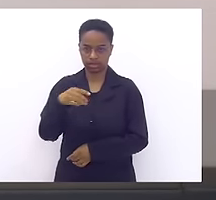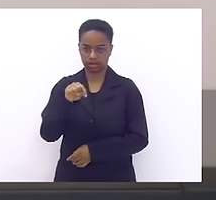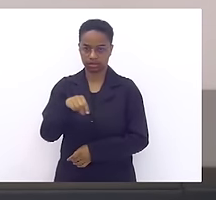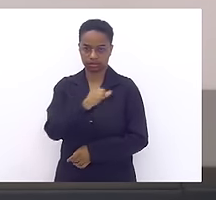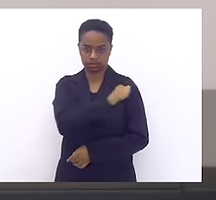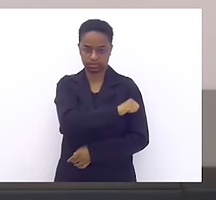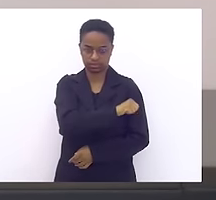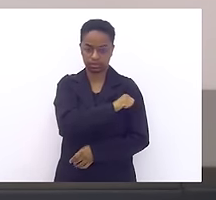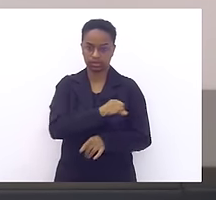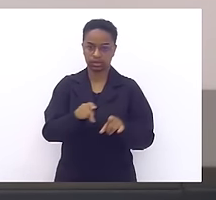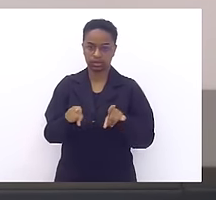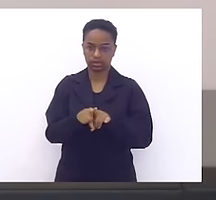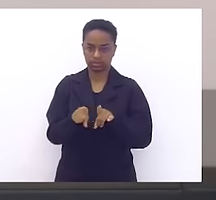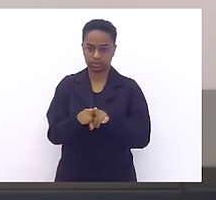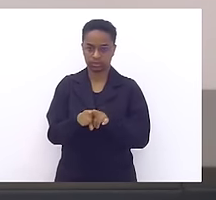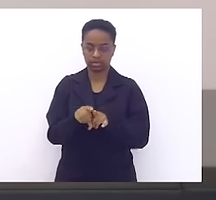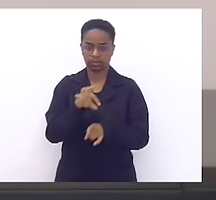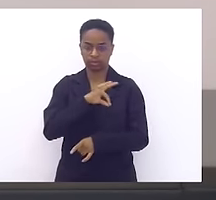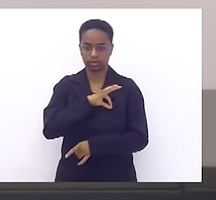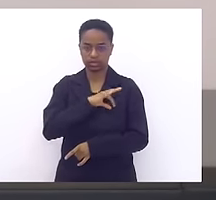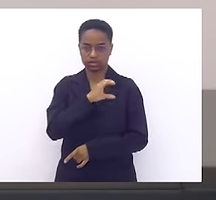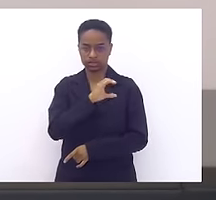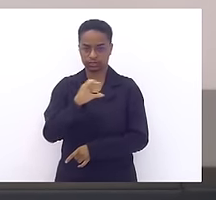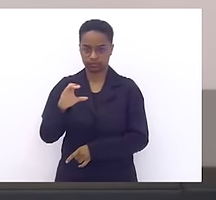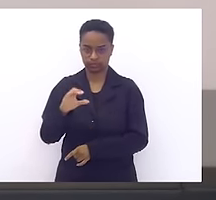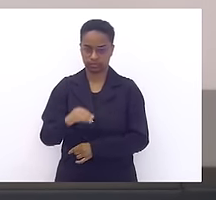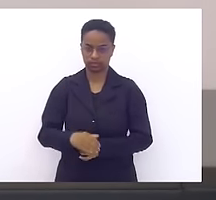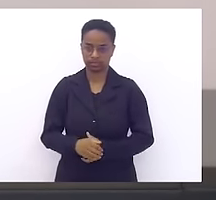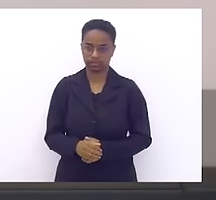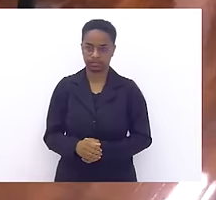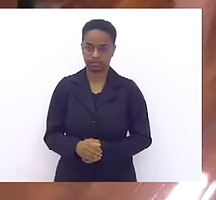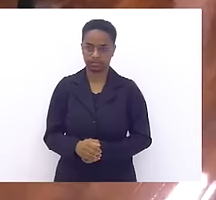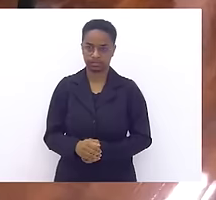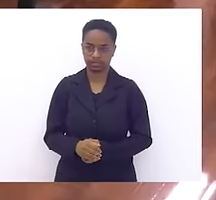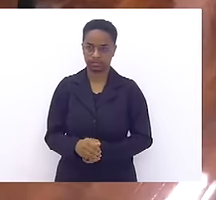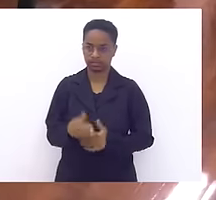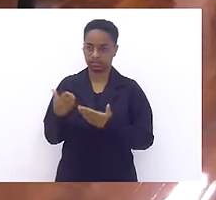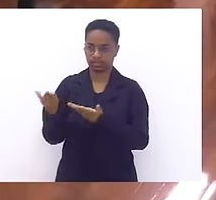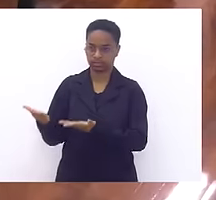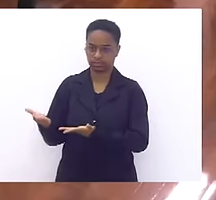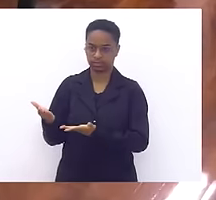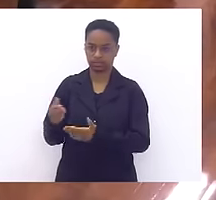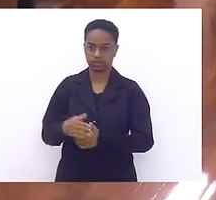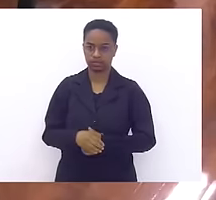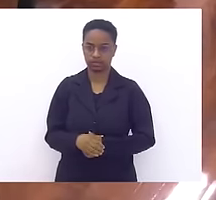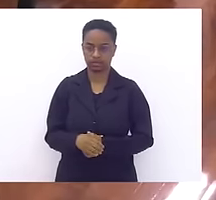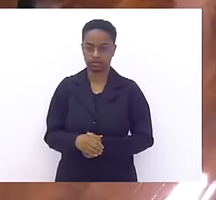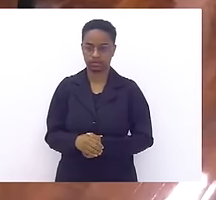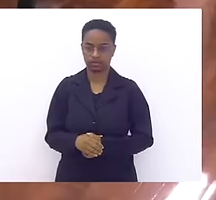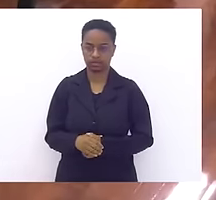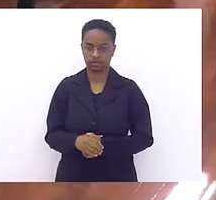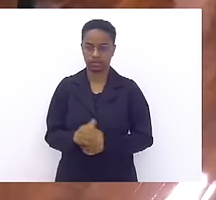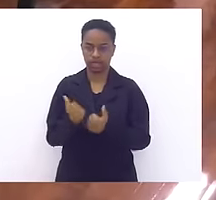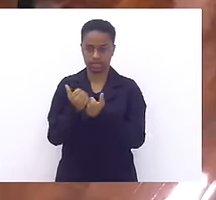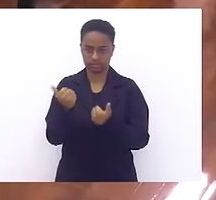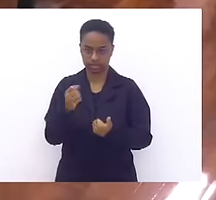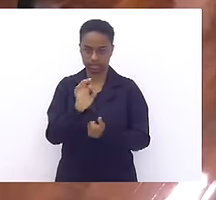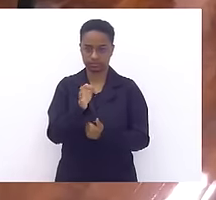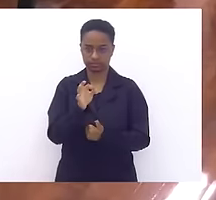também pela Polícia Civil Doutora titular da Draco né assistente